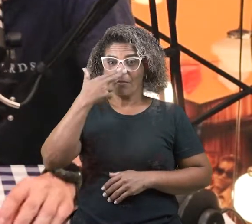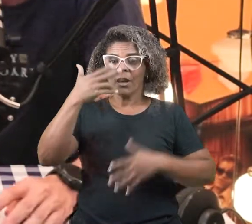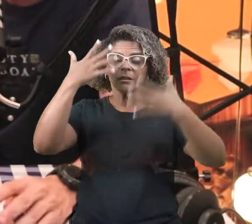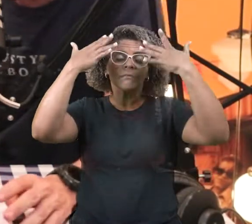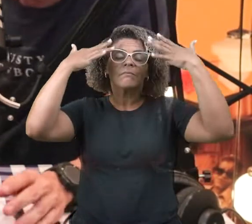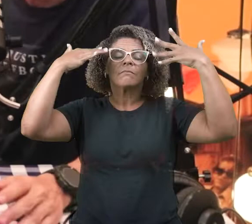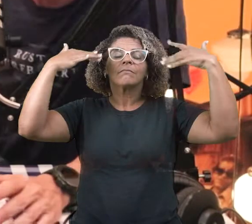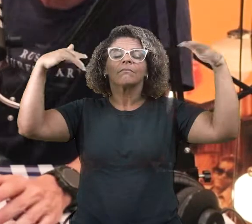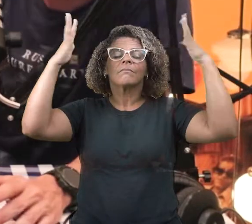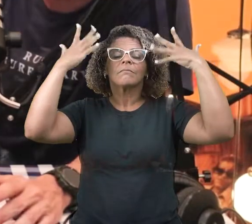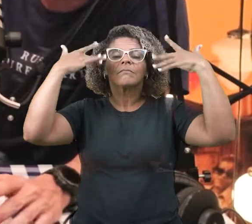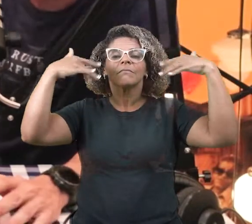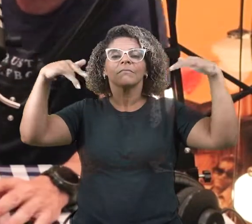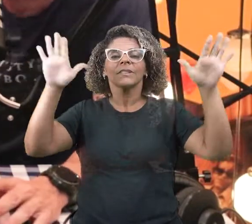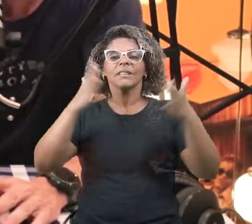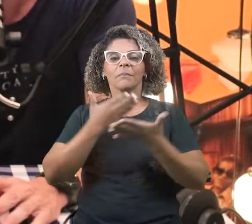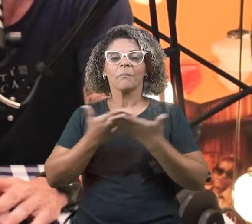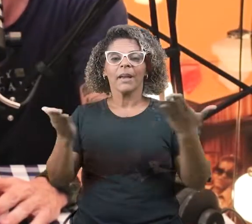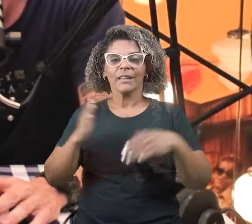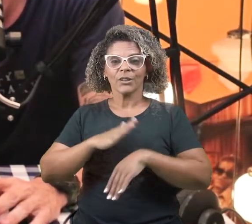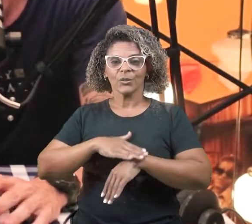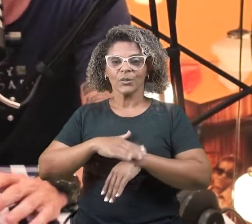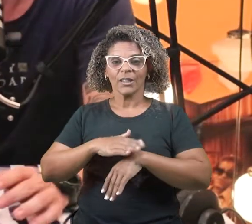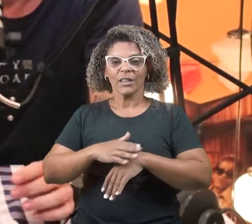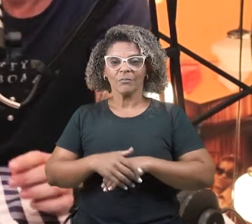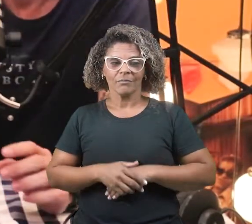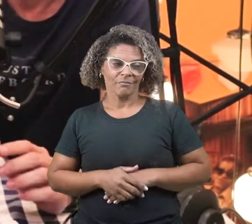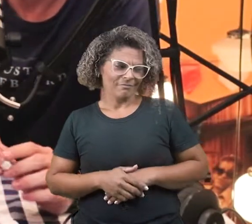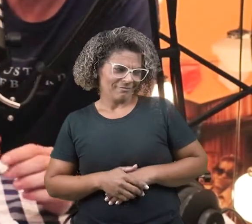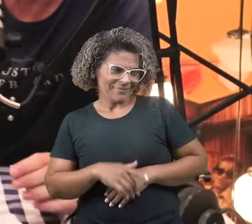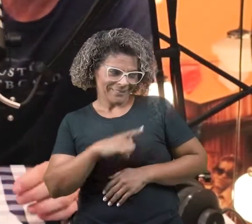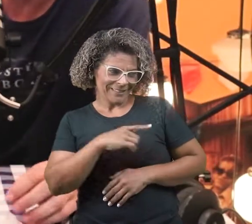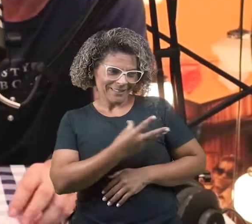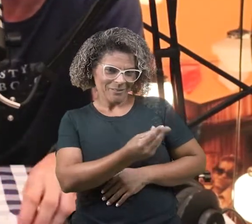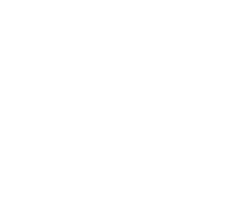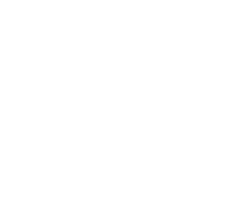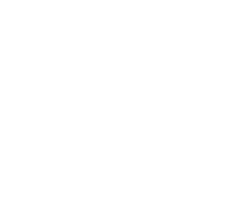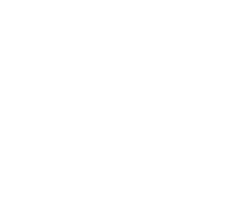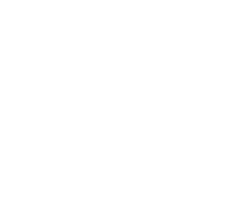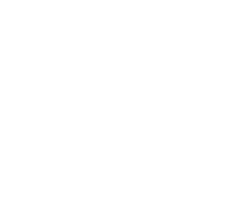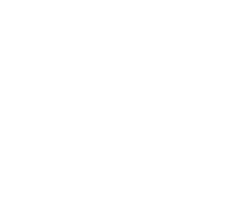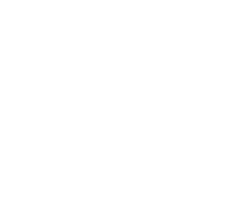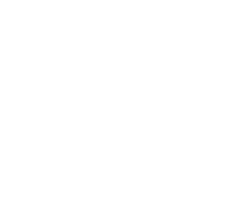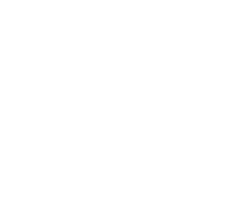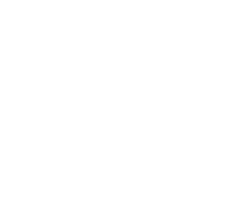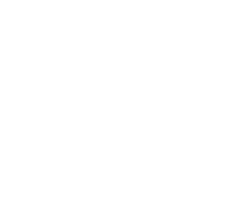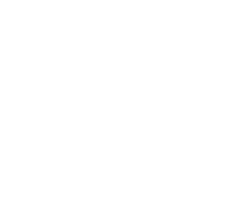cara... Você tá cheio de amigo. Mano, eu sou um cara muito bem relacionado, você sabe... Tá cheio...